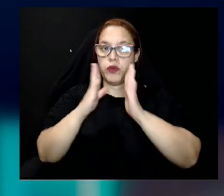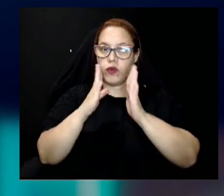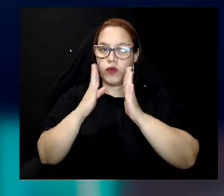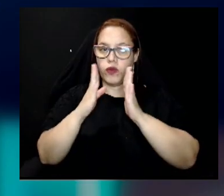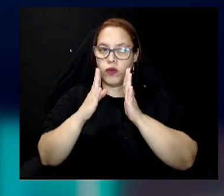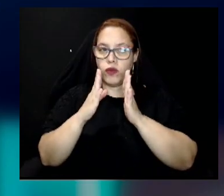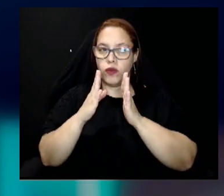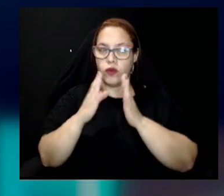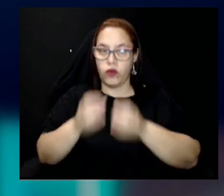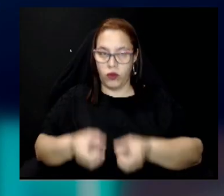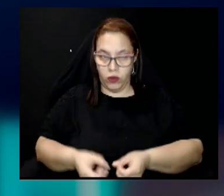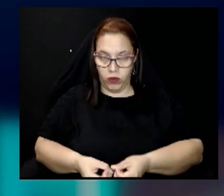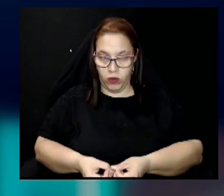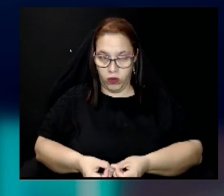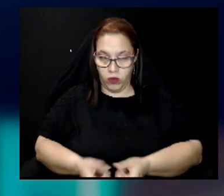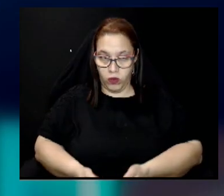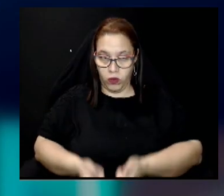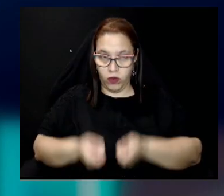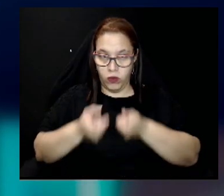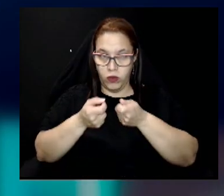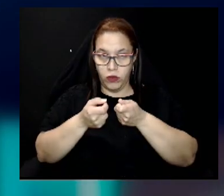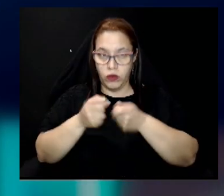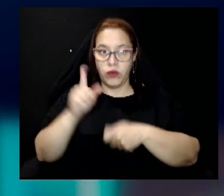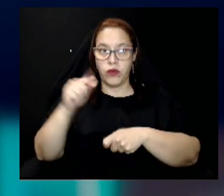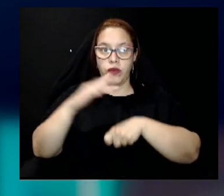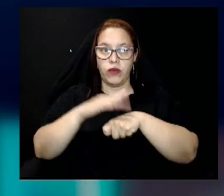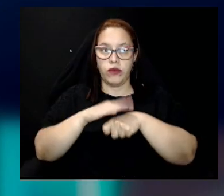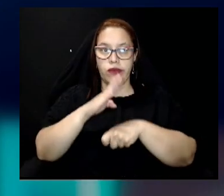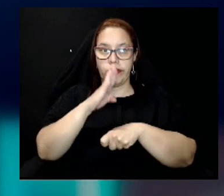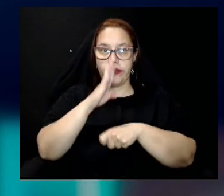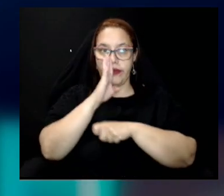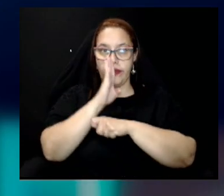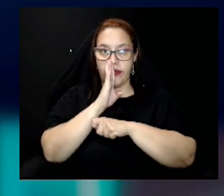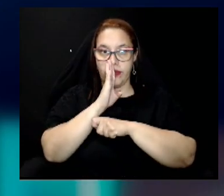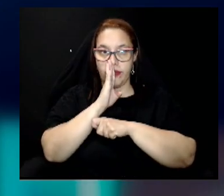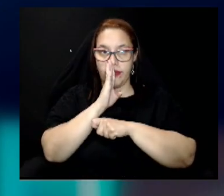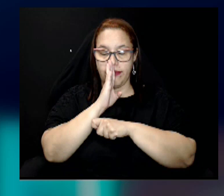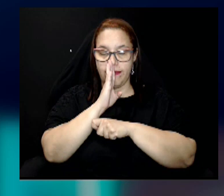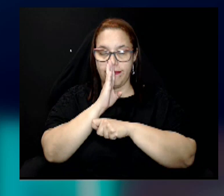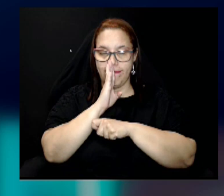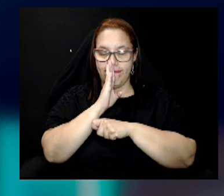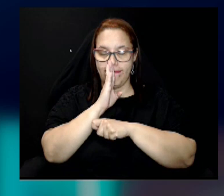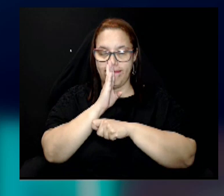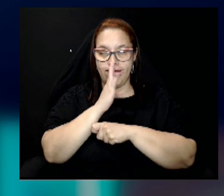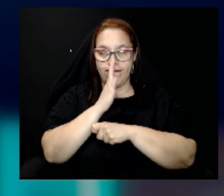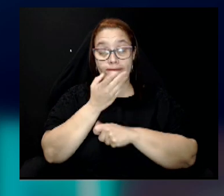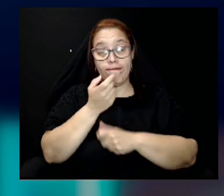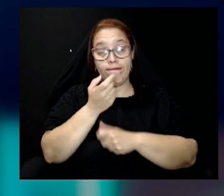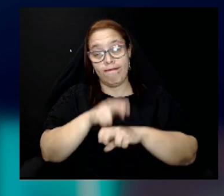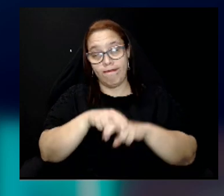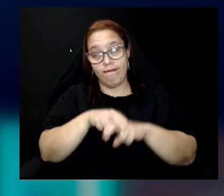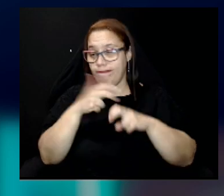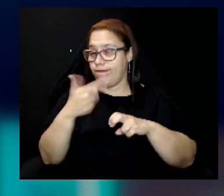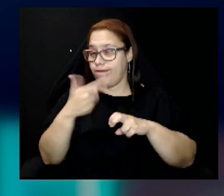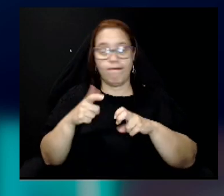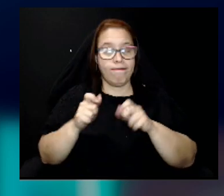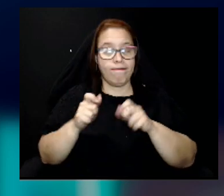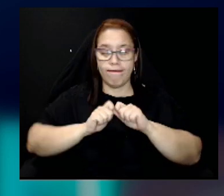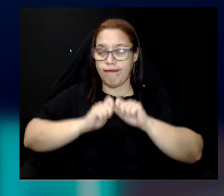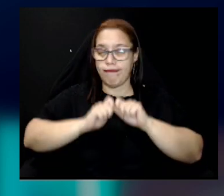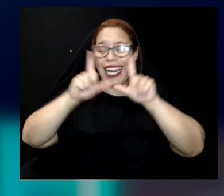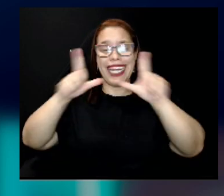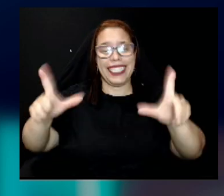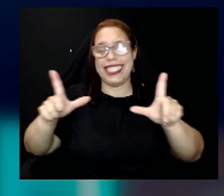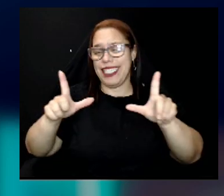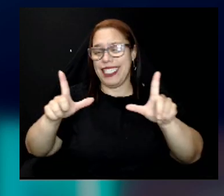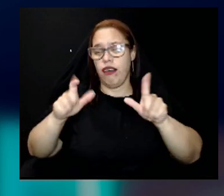ovário. O câncer de ovário é uma doença silenciosa, né? Então, talvez por isso que ele não ganhe tanta